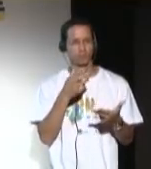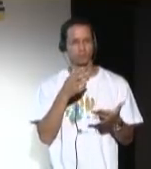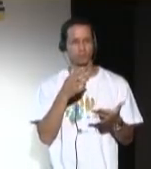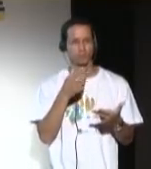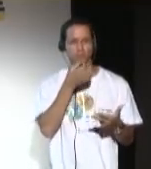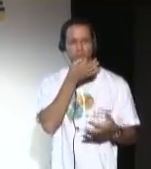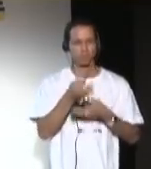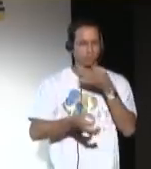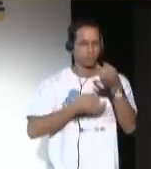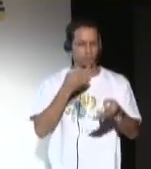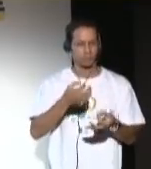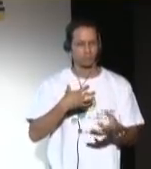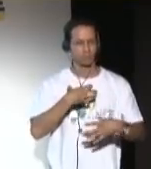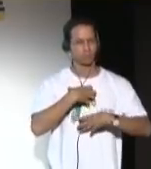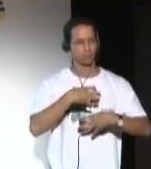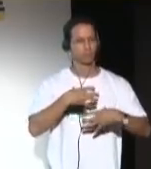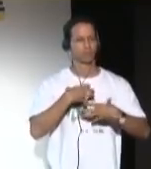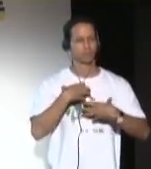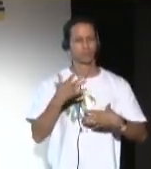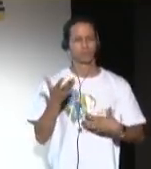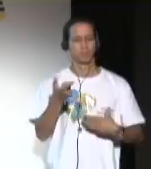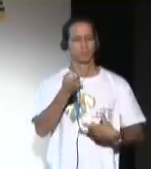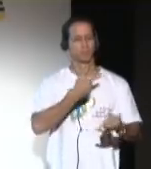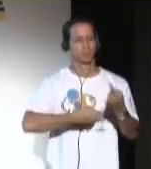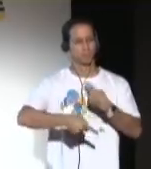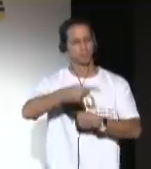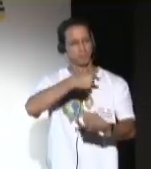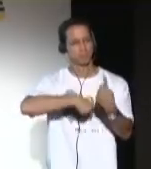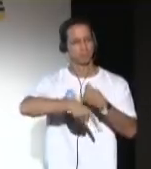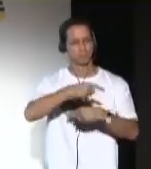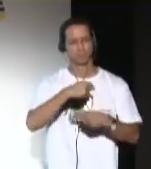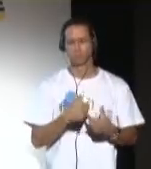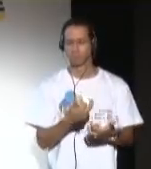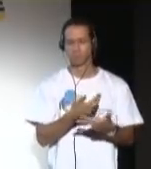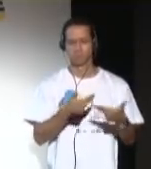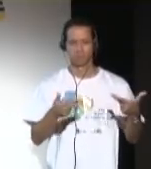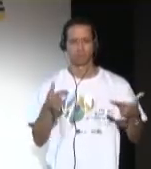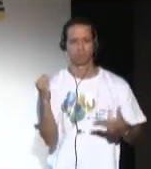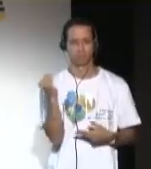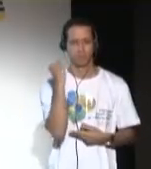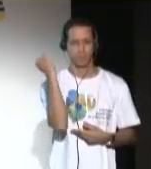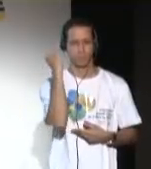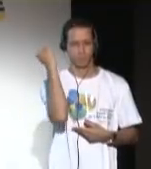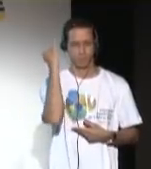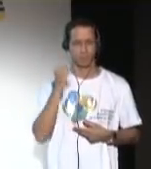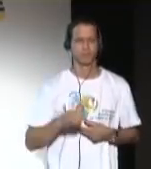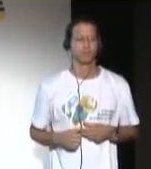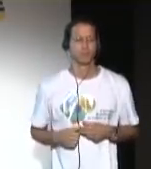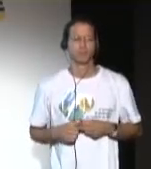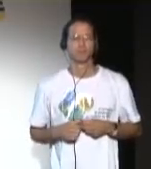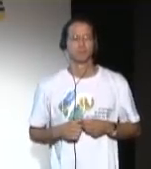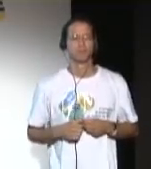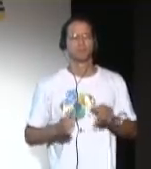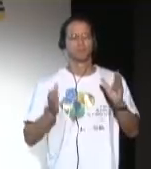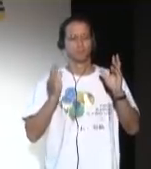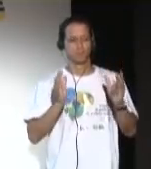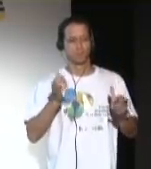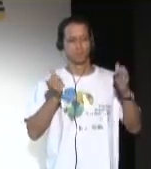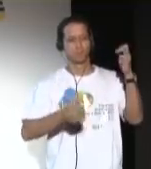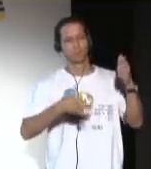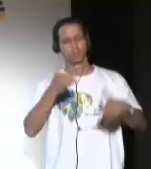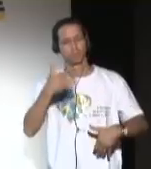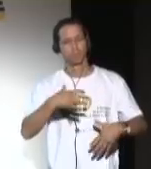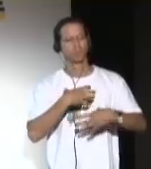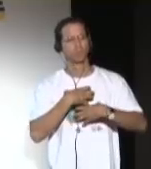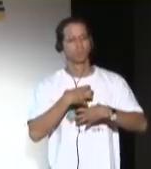ética, habilidades interpessoais, como a gente já ouviu falar aqui, são coisas muito importantes. Como já foi falado, a questão